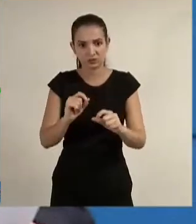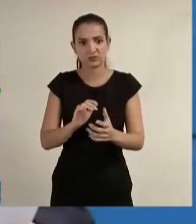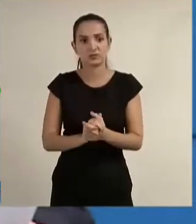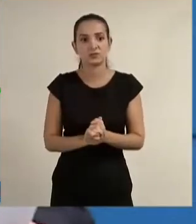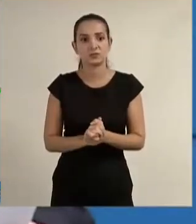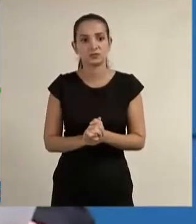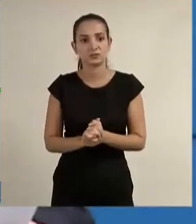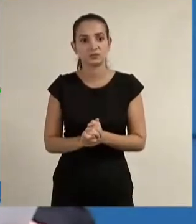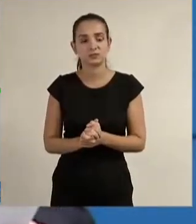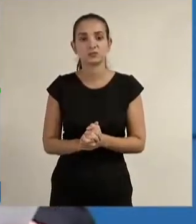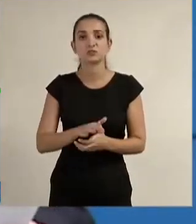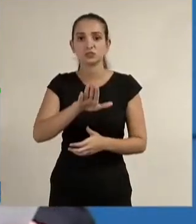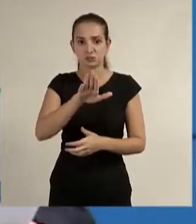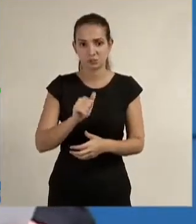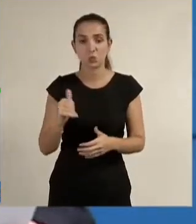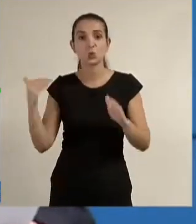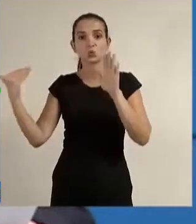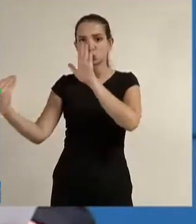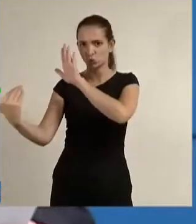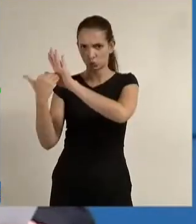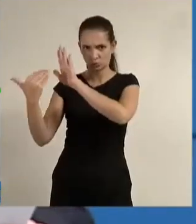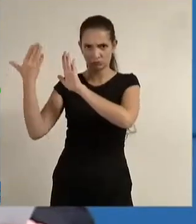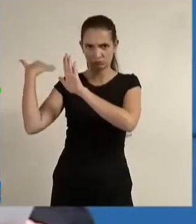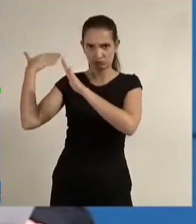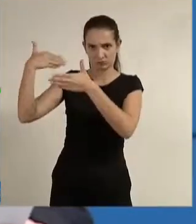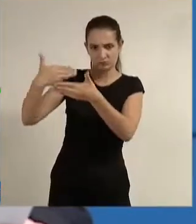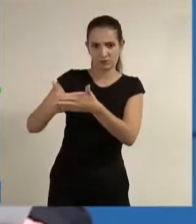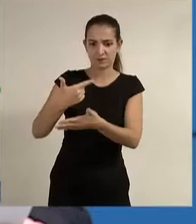últimos 28